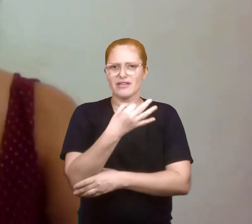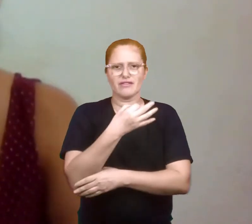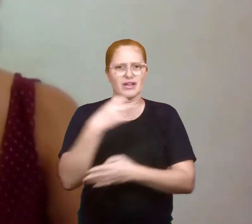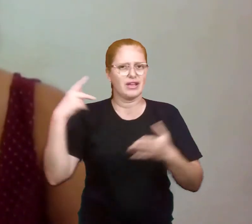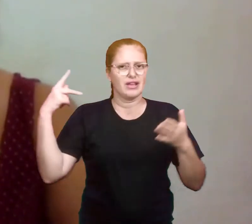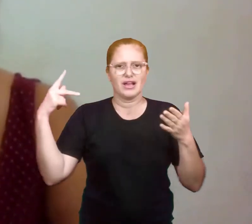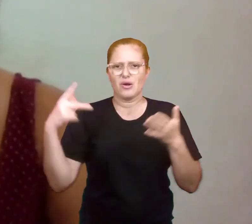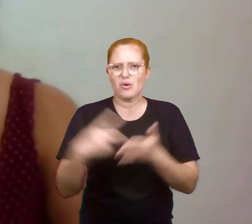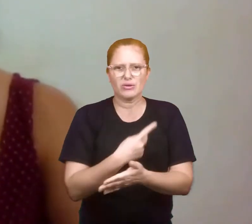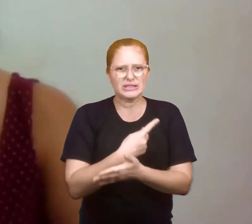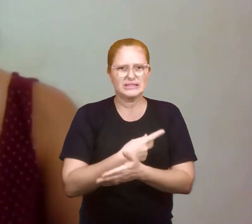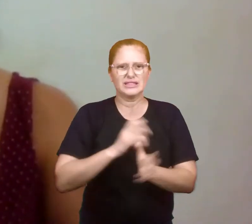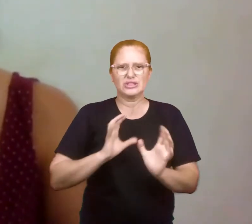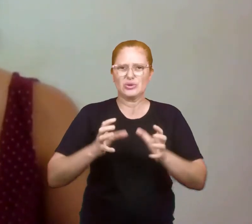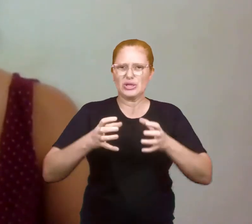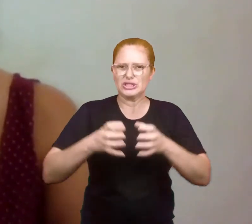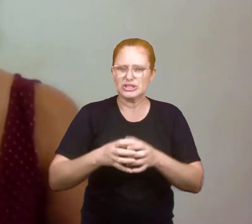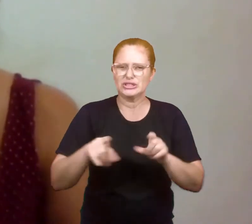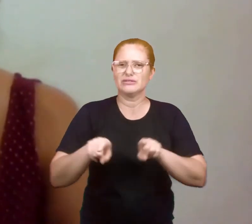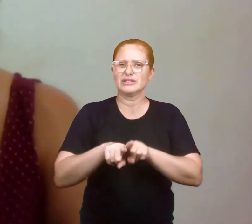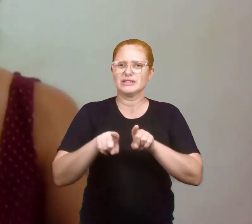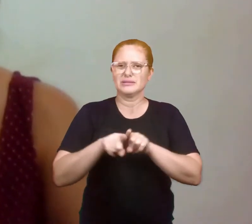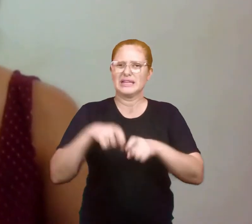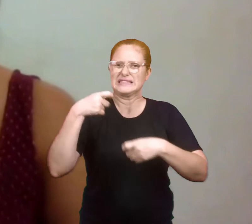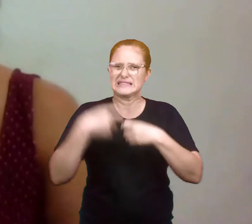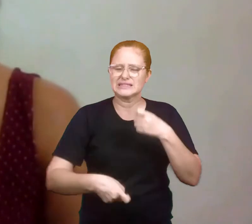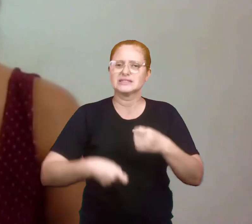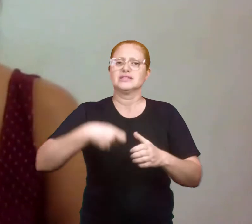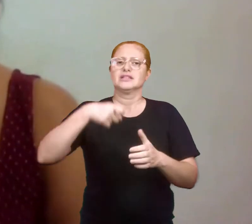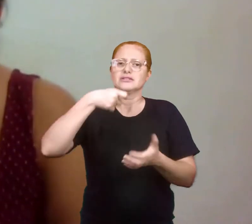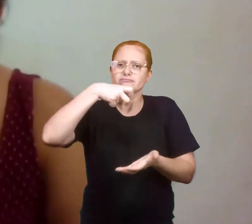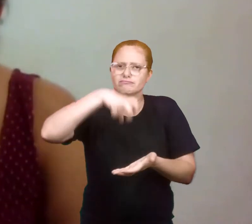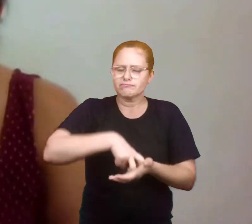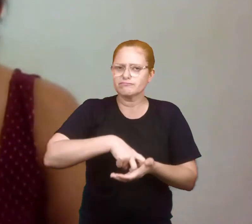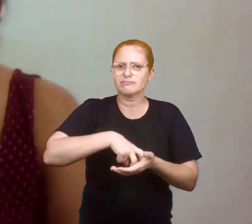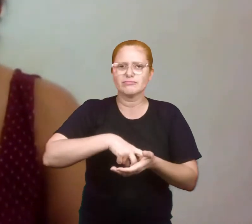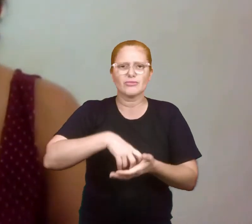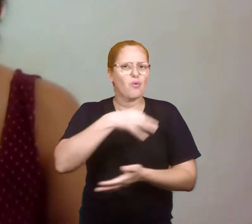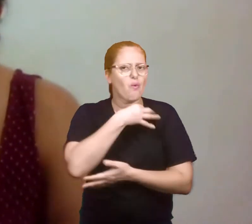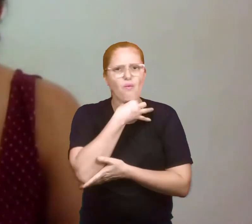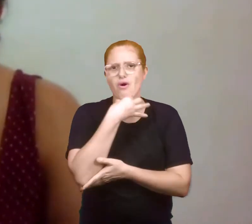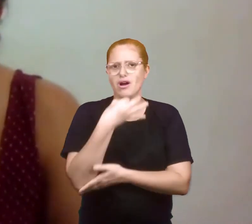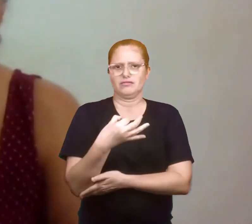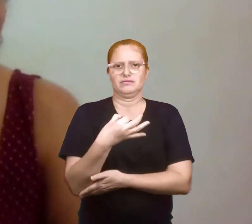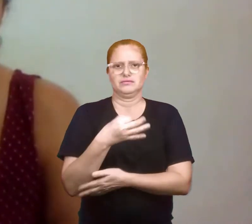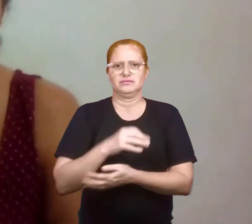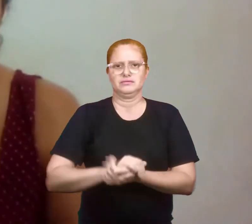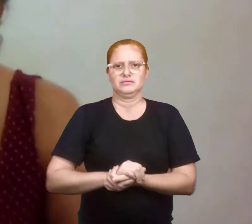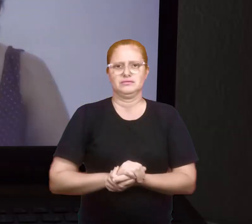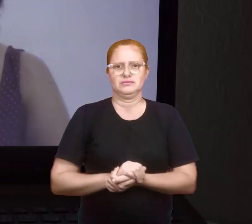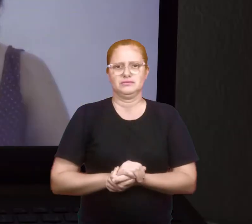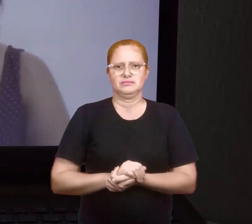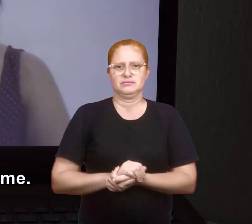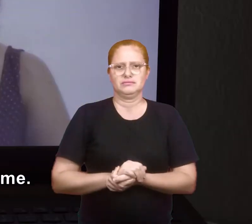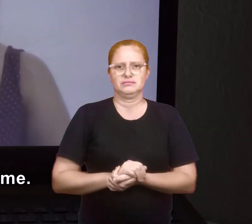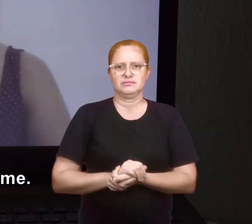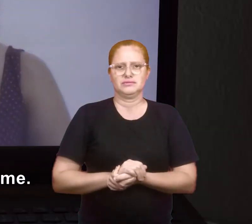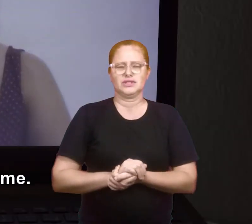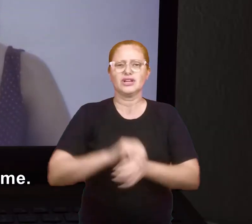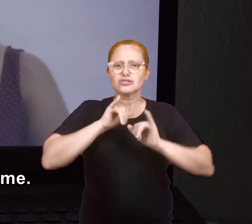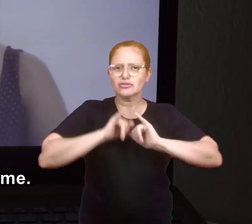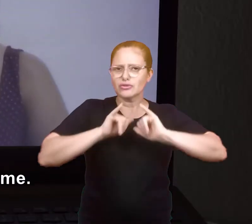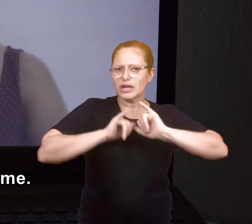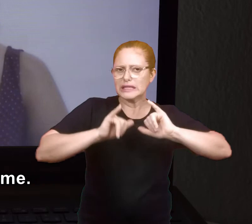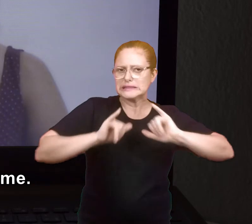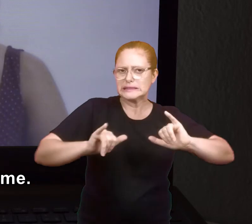forma coletiva e corretiva tornam ainda mais cruel uma vítima. A